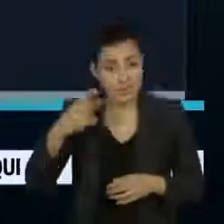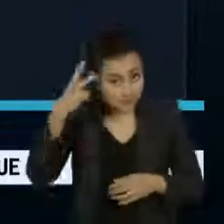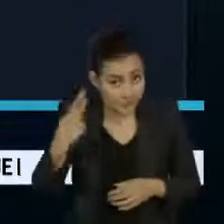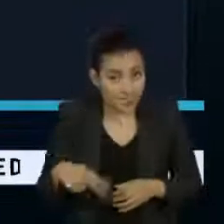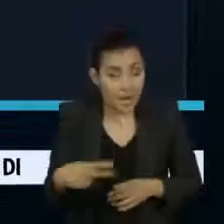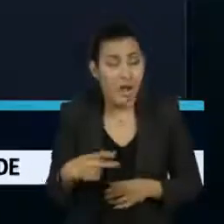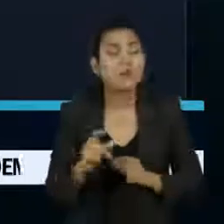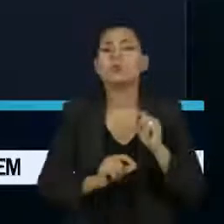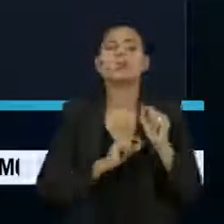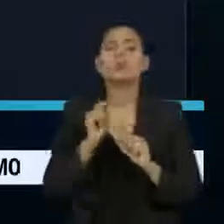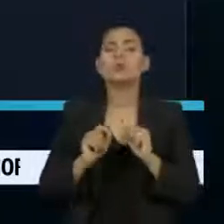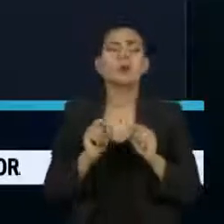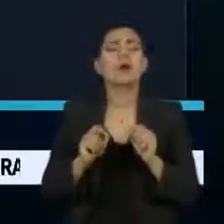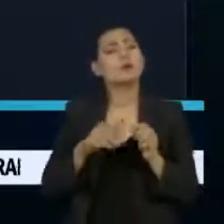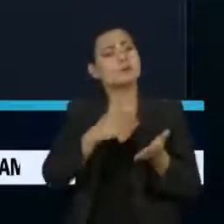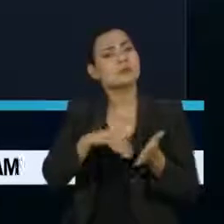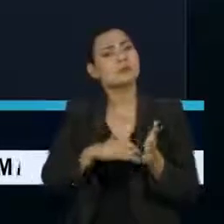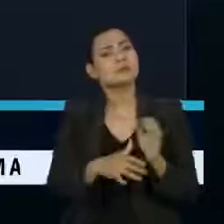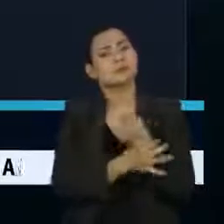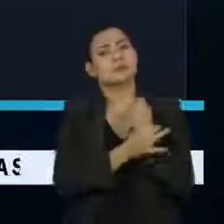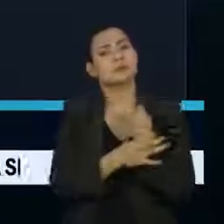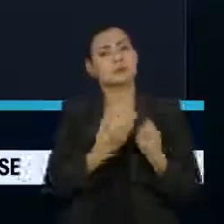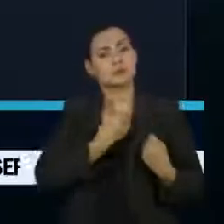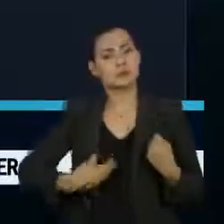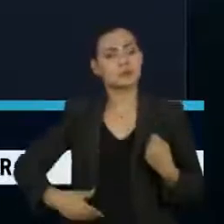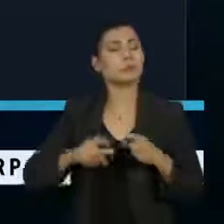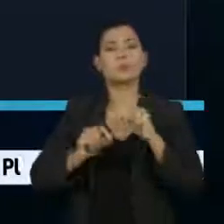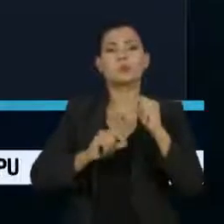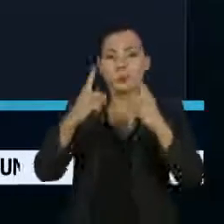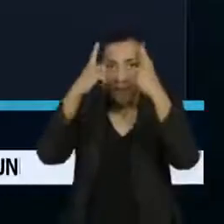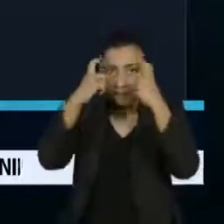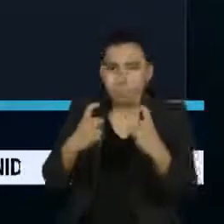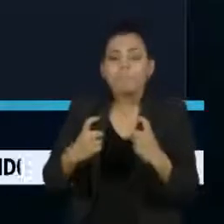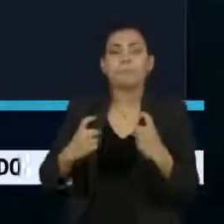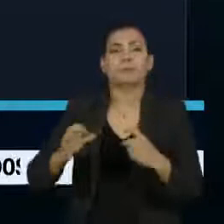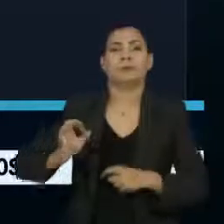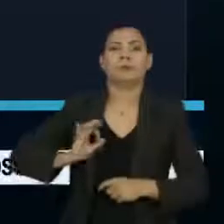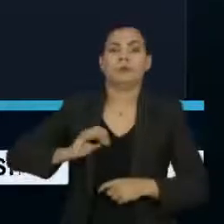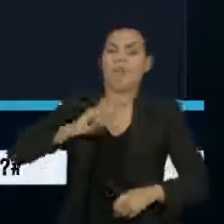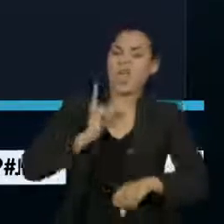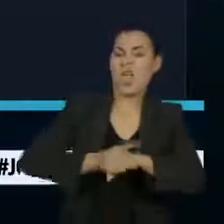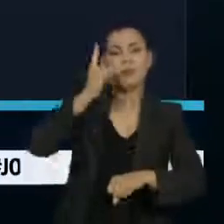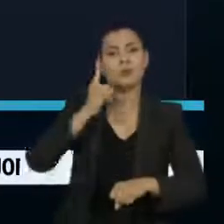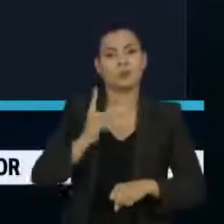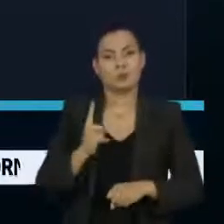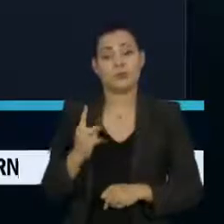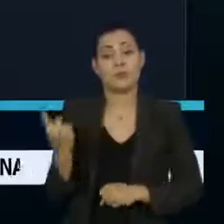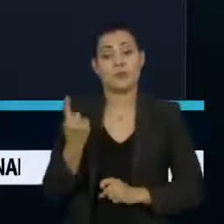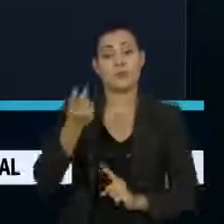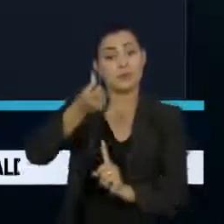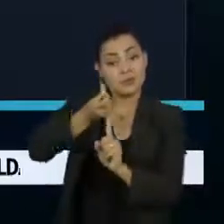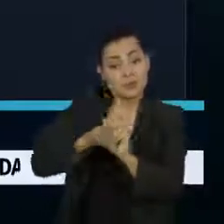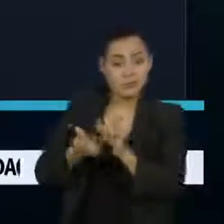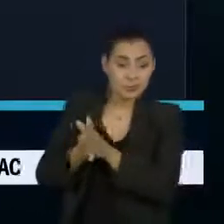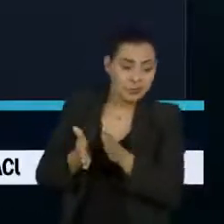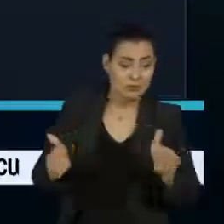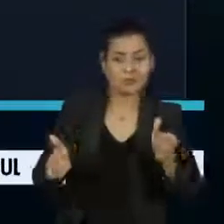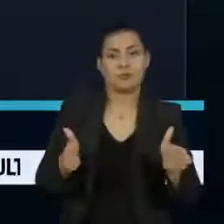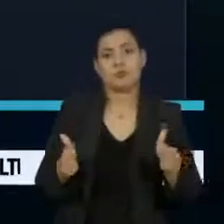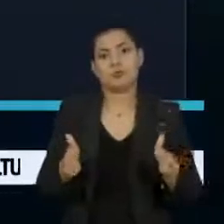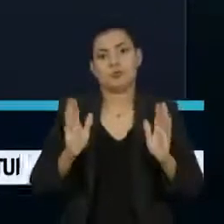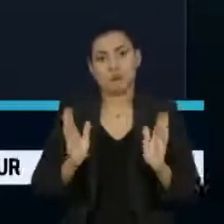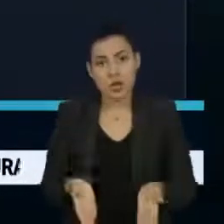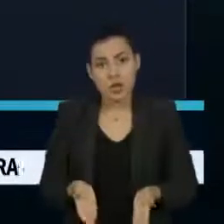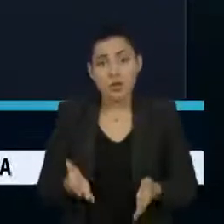Paulo, segundo a Secretaria de Segurança Pública, a violência policial bateu recorde no primeiro semestre deste ano.